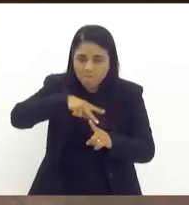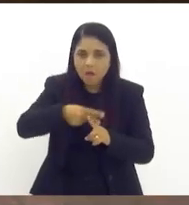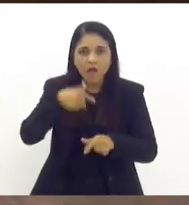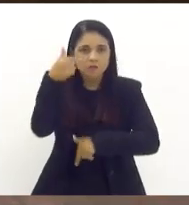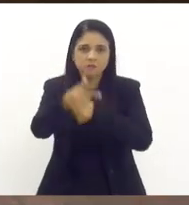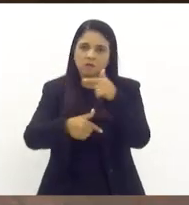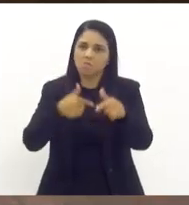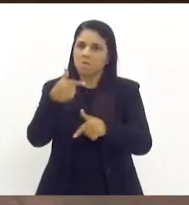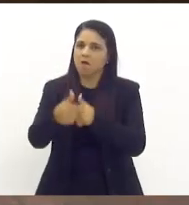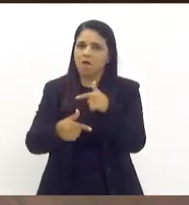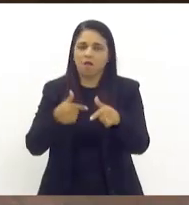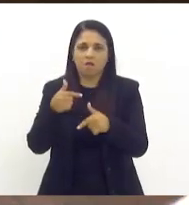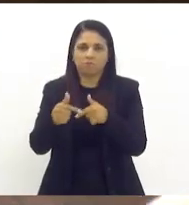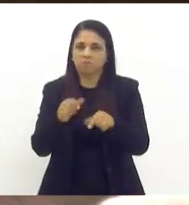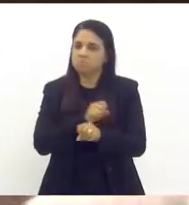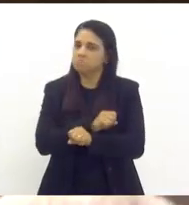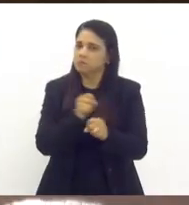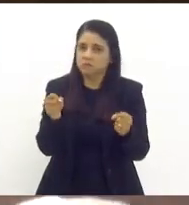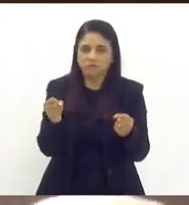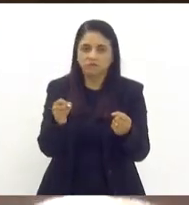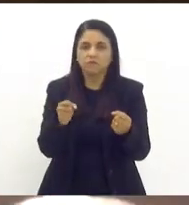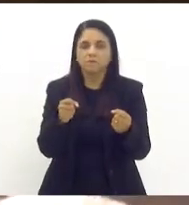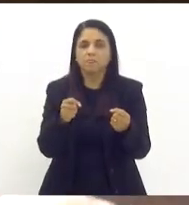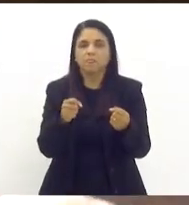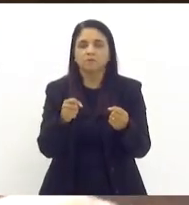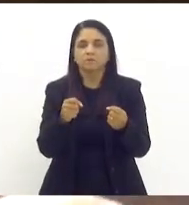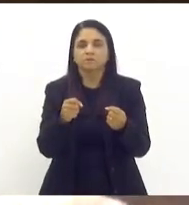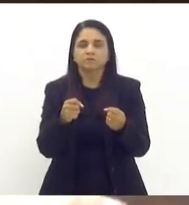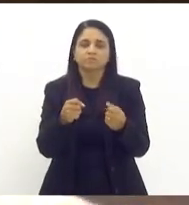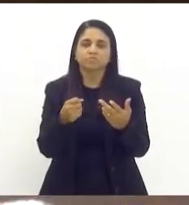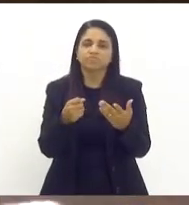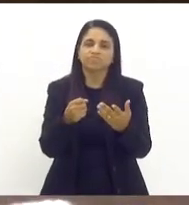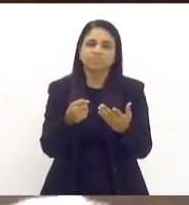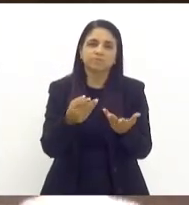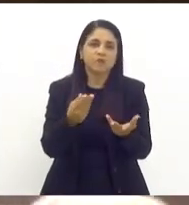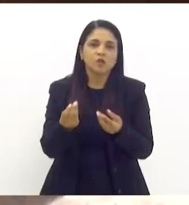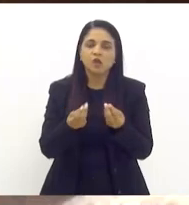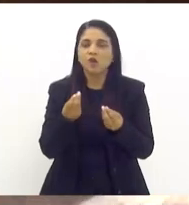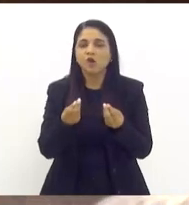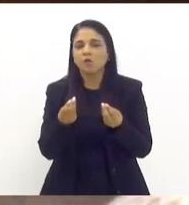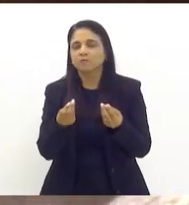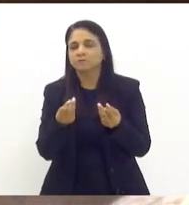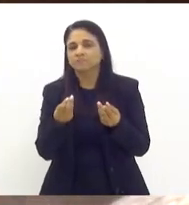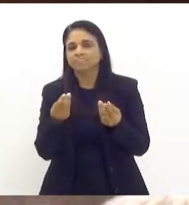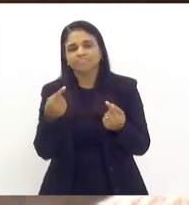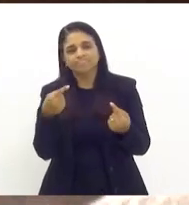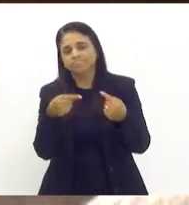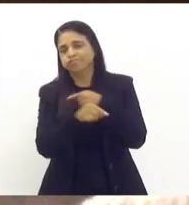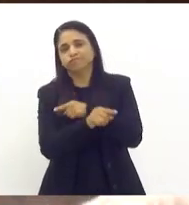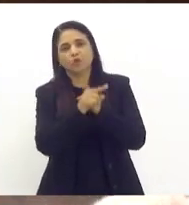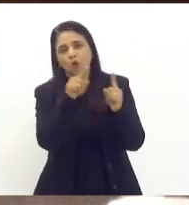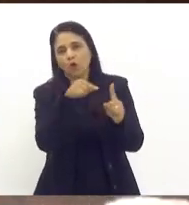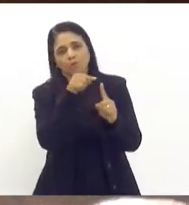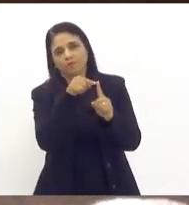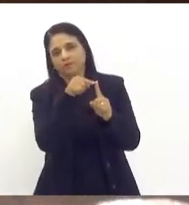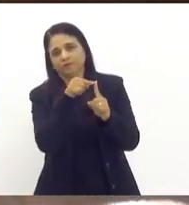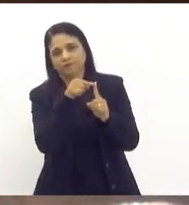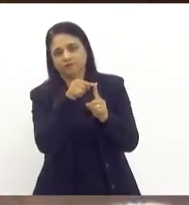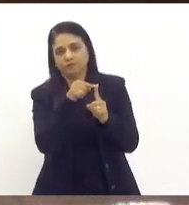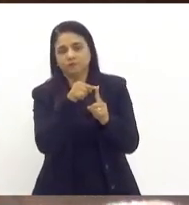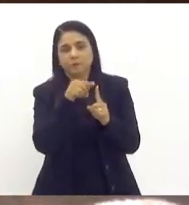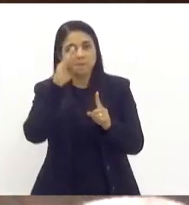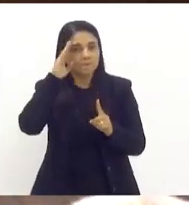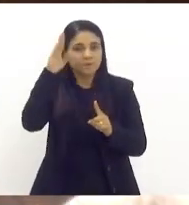tentativa de colocar algo que destou e necessariamente do Objetivo principal desse